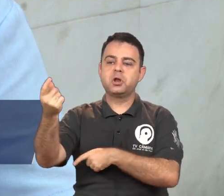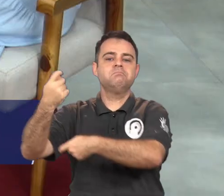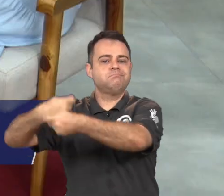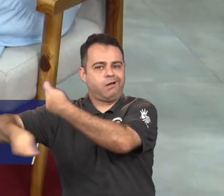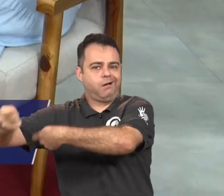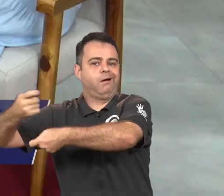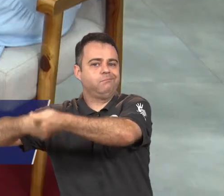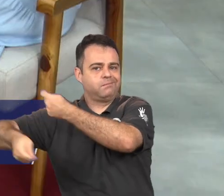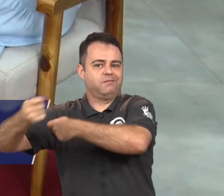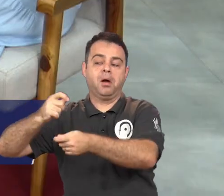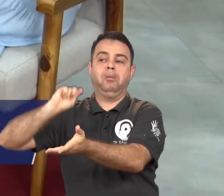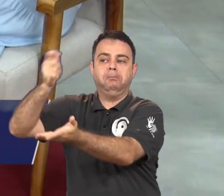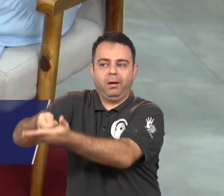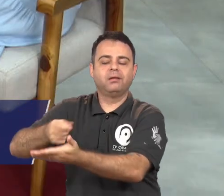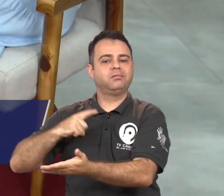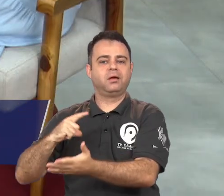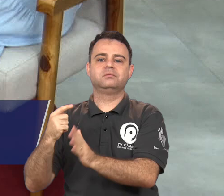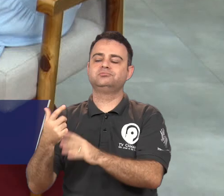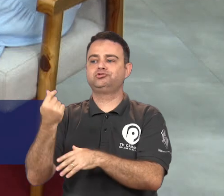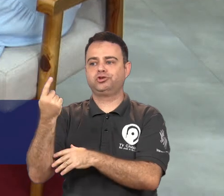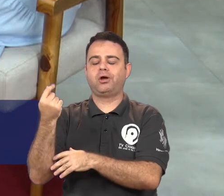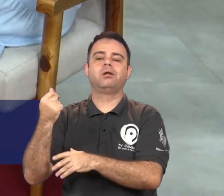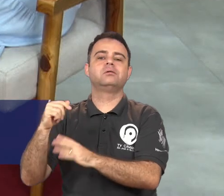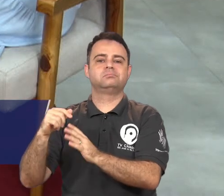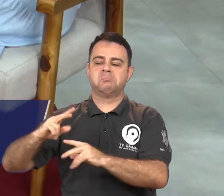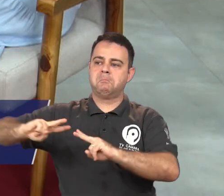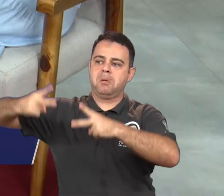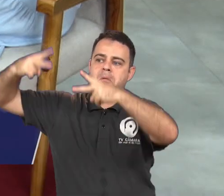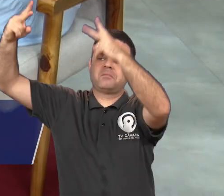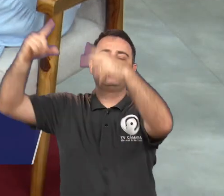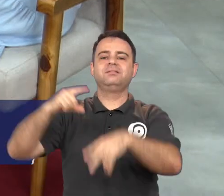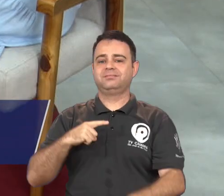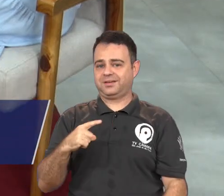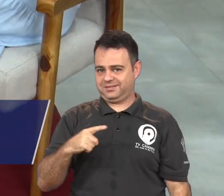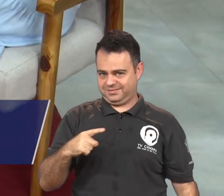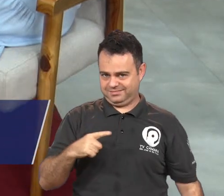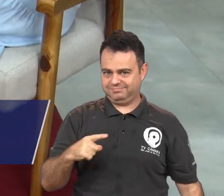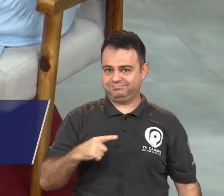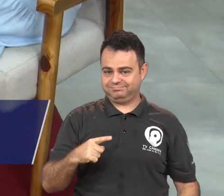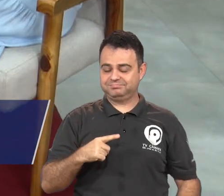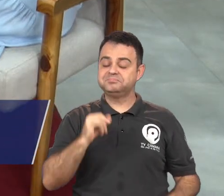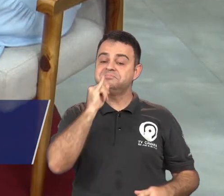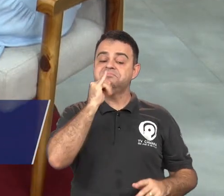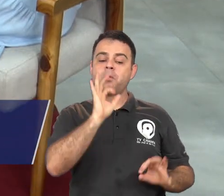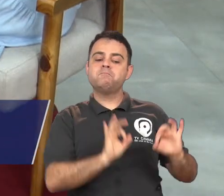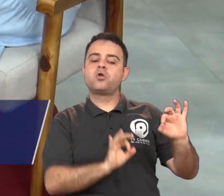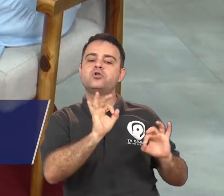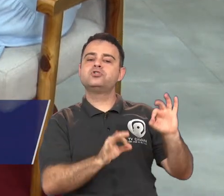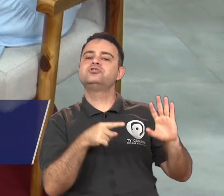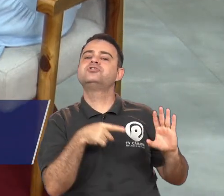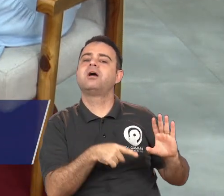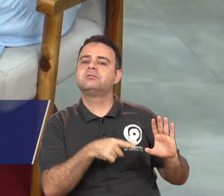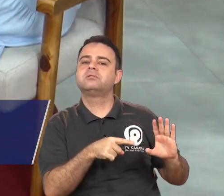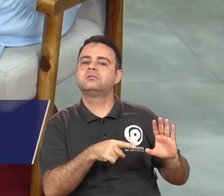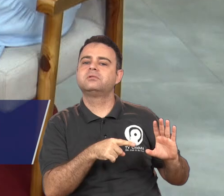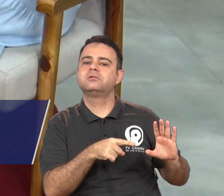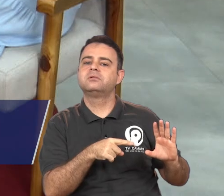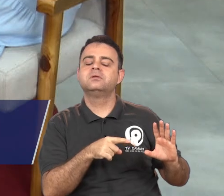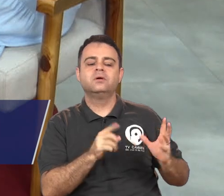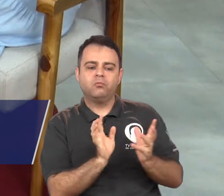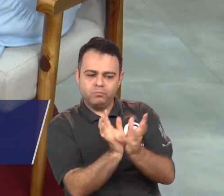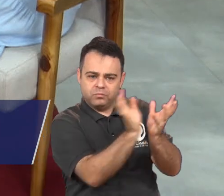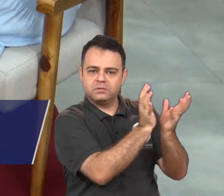Olha só. Então, é algo muito bacana. E isso, principalmente os projetos, eu falo, eles têm que saber que tem